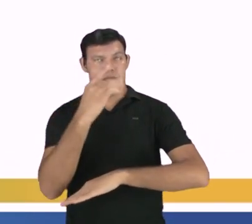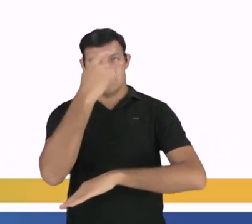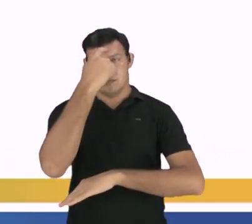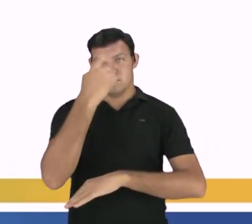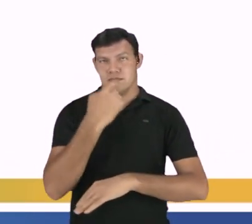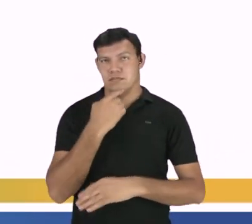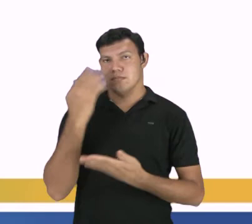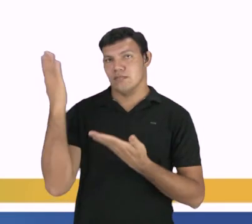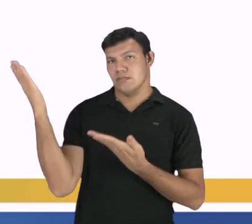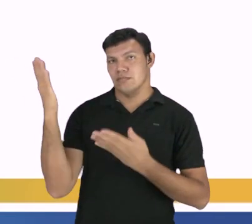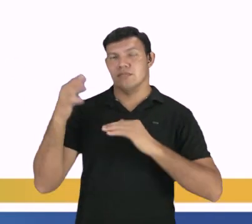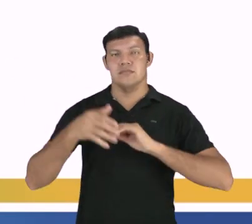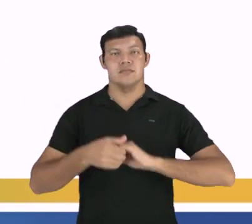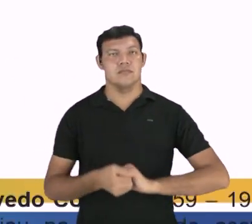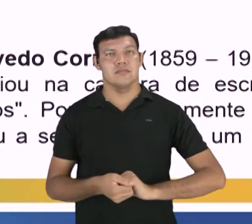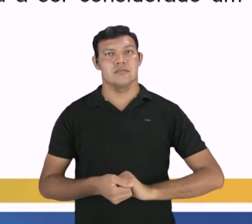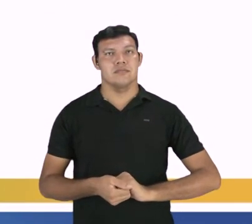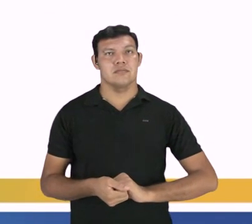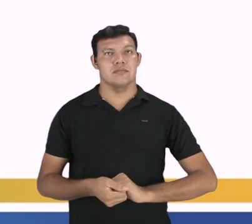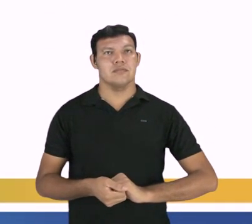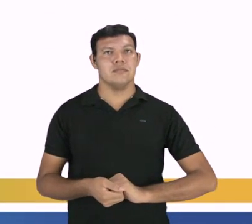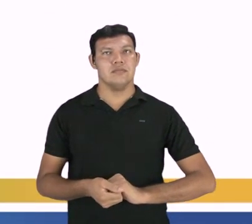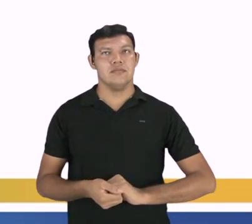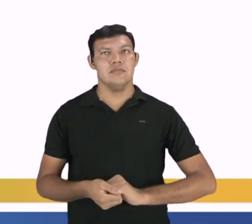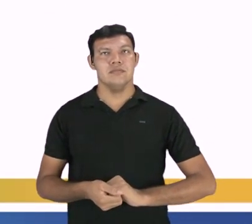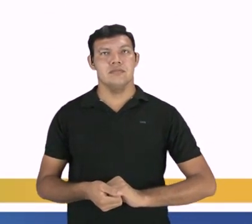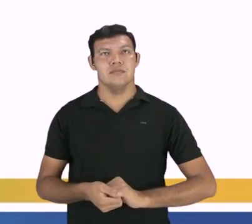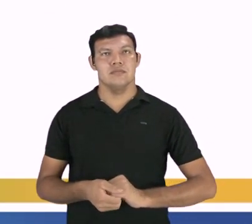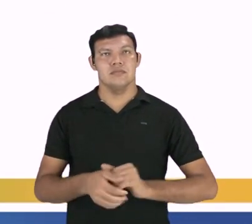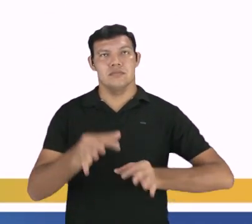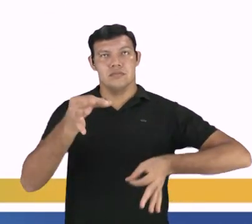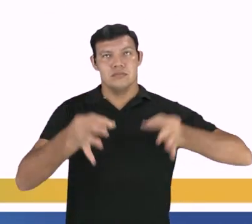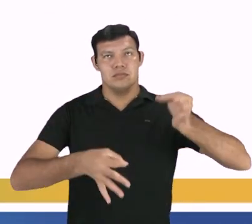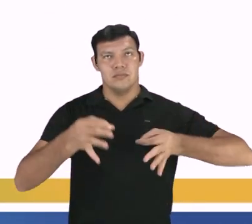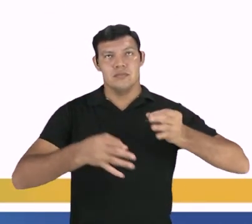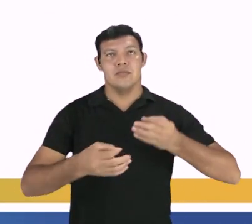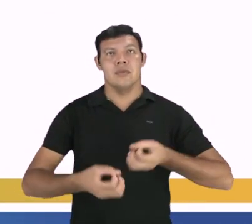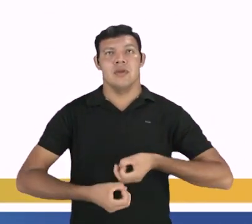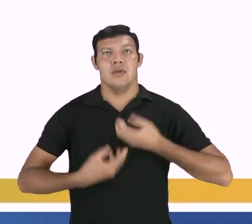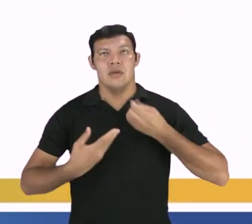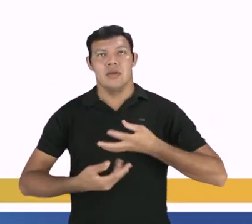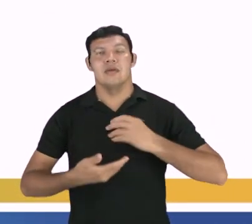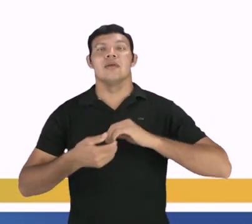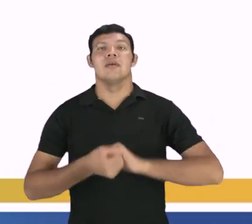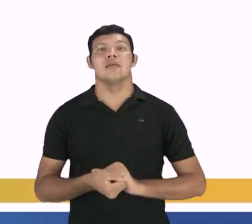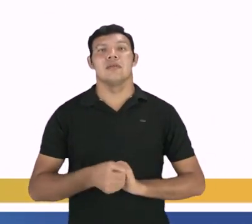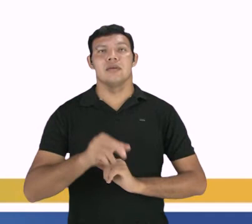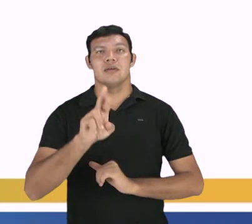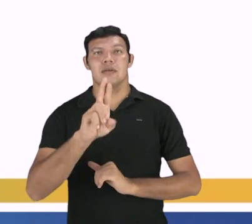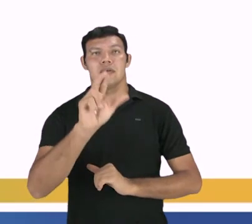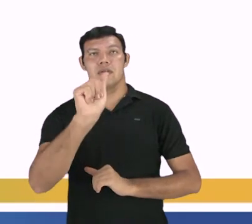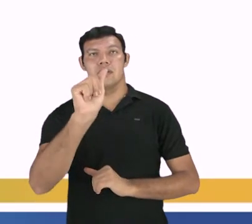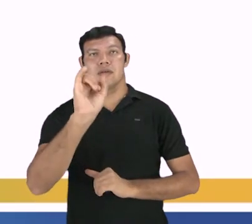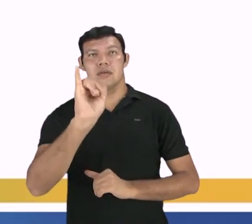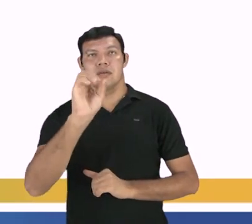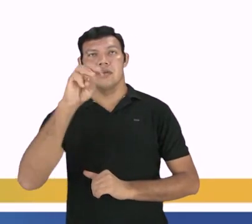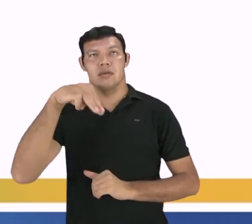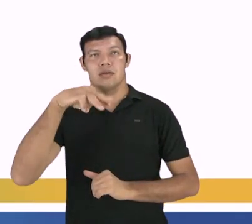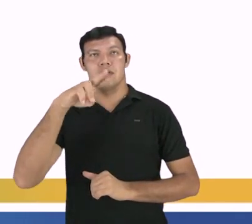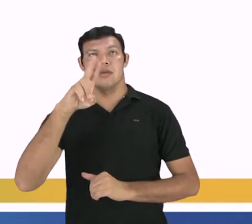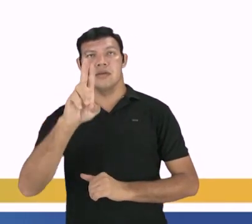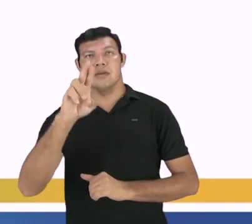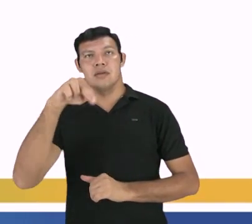dele aí para vocês conhecerem. Então, o juiz e poeta Raimundo da Mota de Azevedo Correia, Raimundo